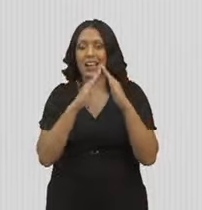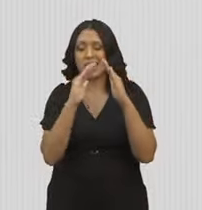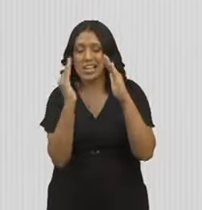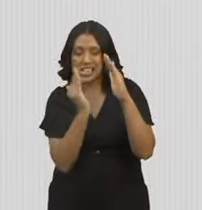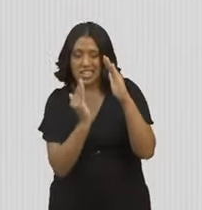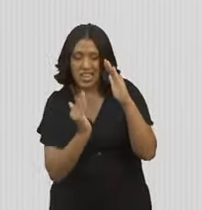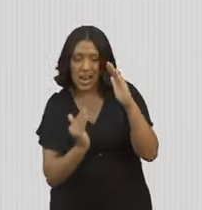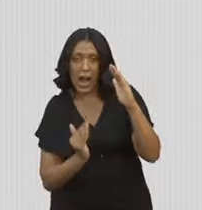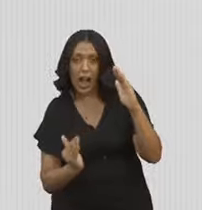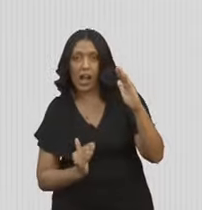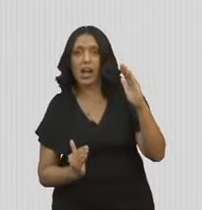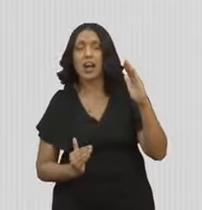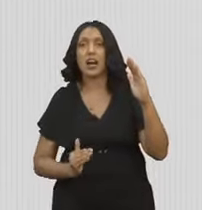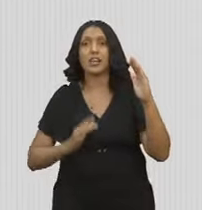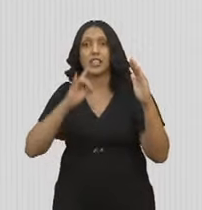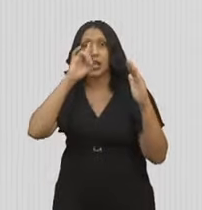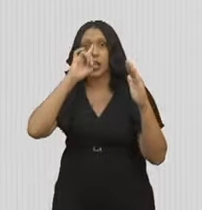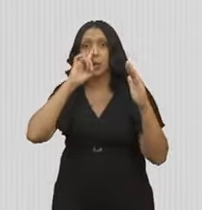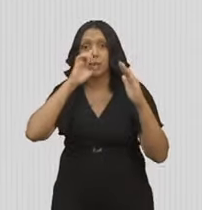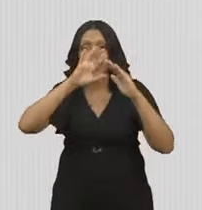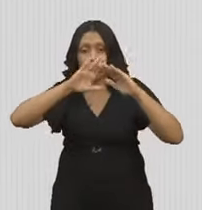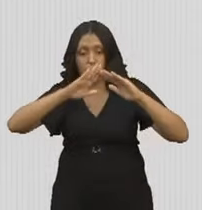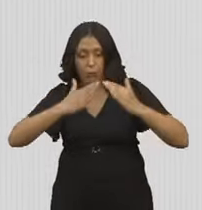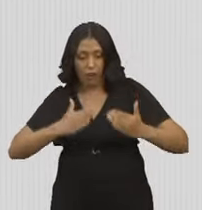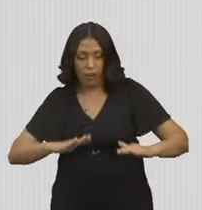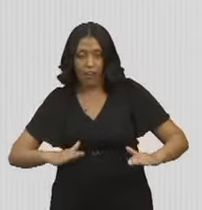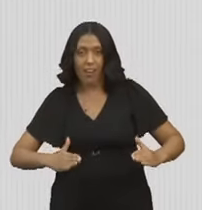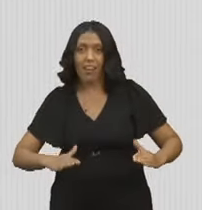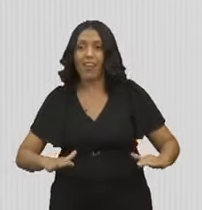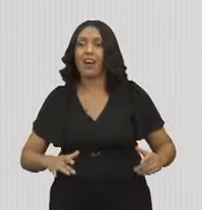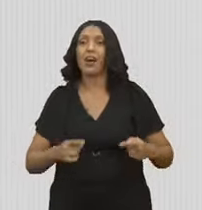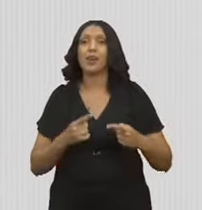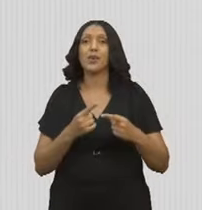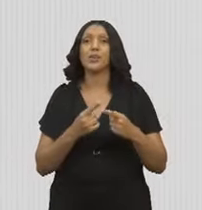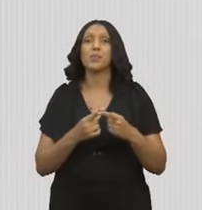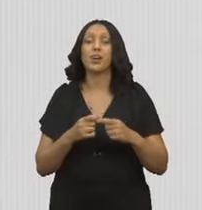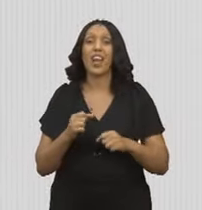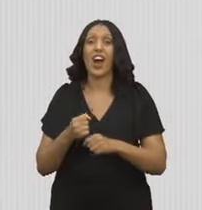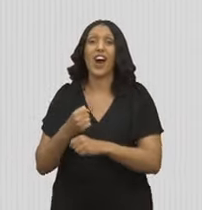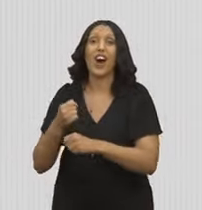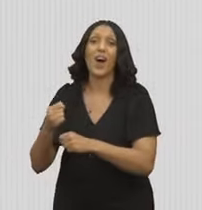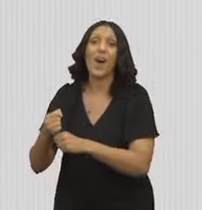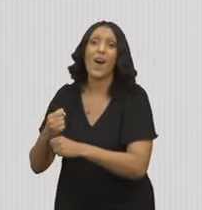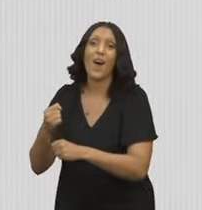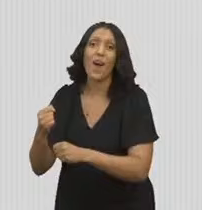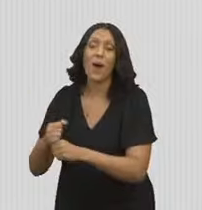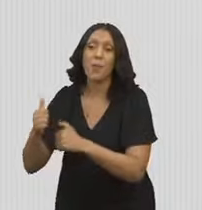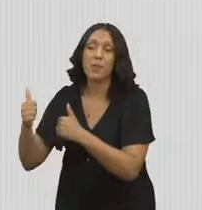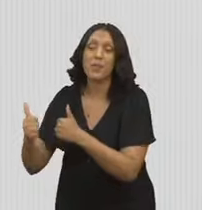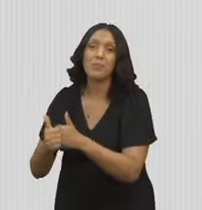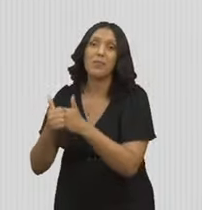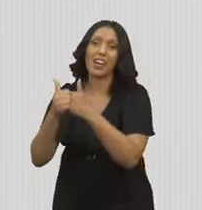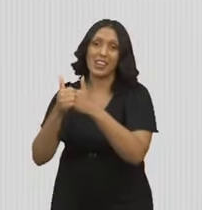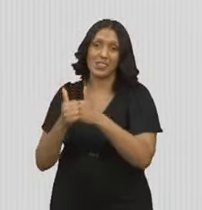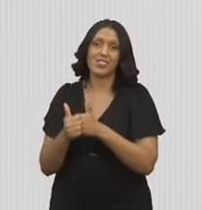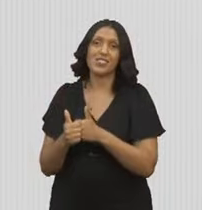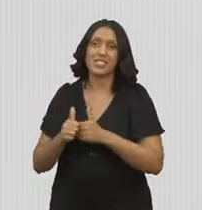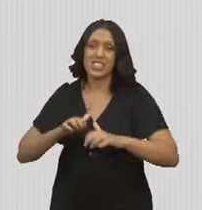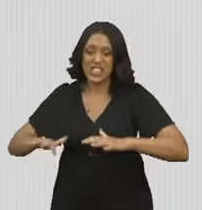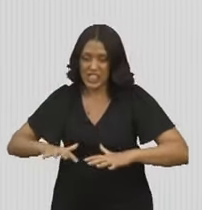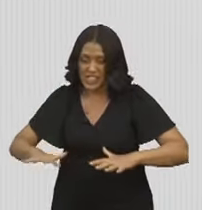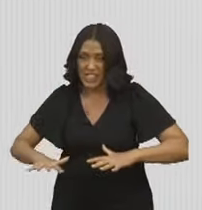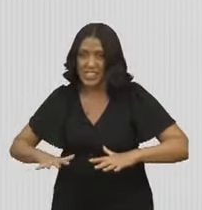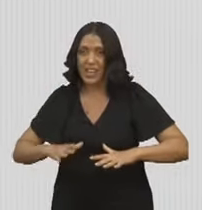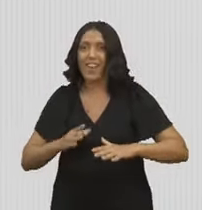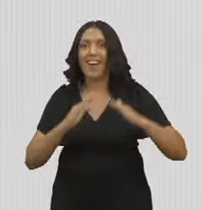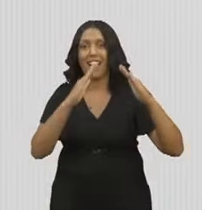obra que foi realizada aqui na Diogo Fontes. São 12 casas aqui na avenida que estão com várias rachaduras, algumas com perigo de desabamento, e a prefeitura tem